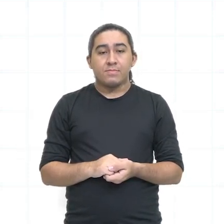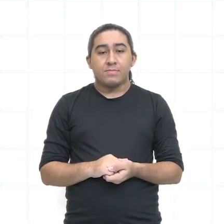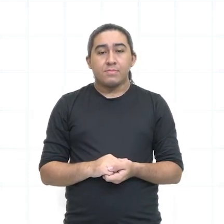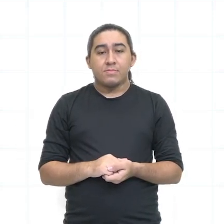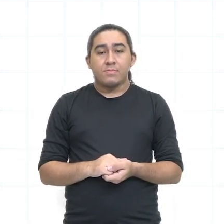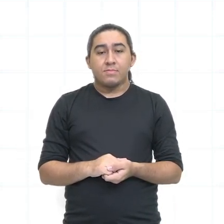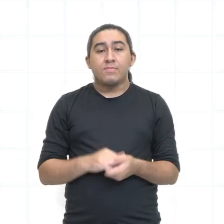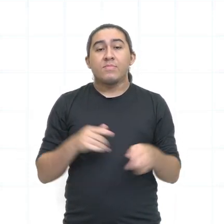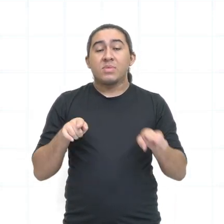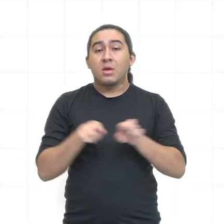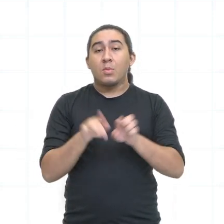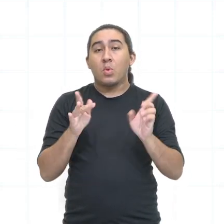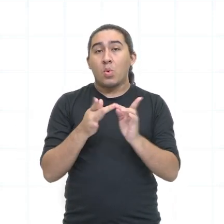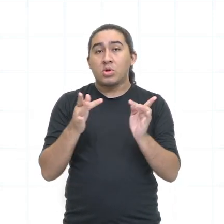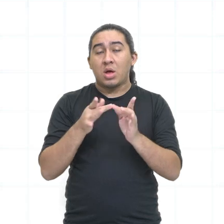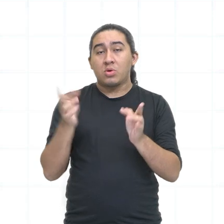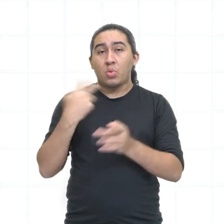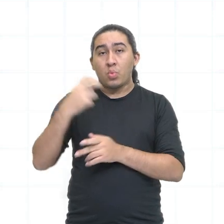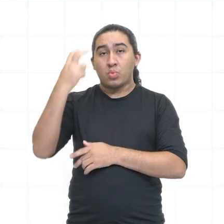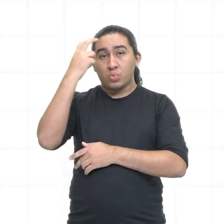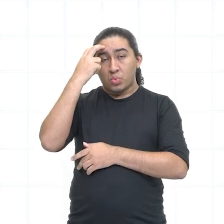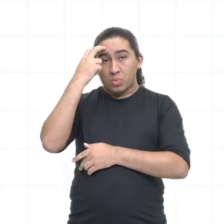a cultura popular.